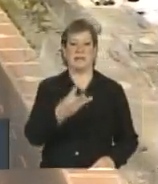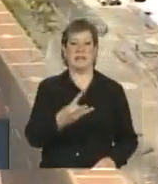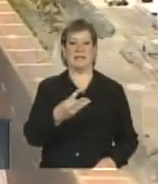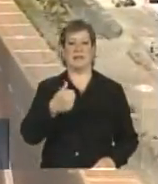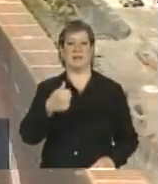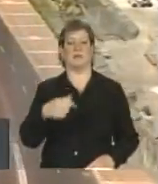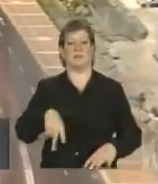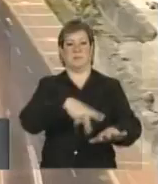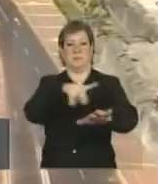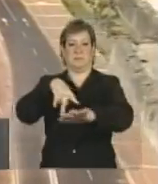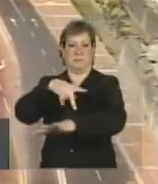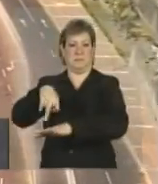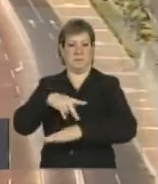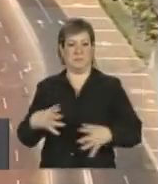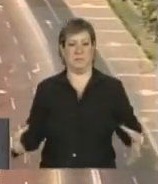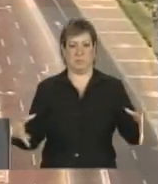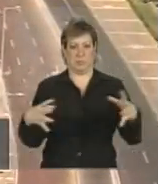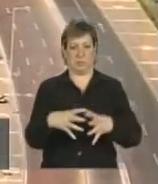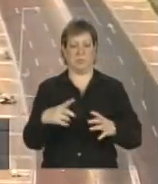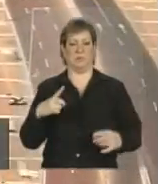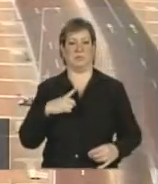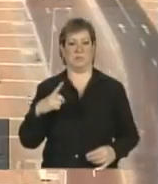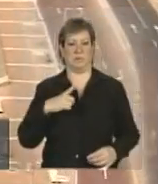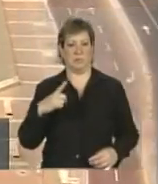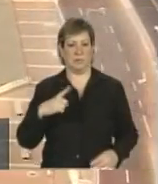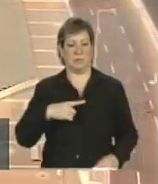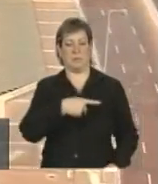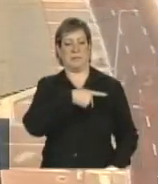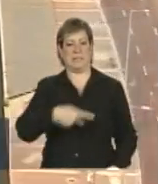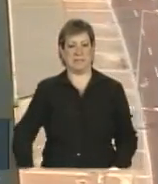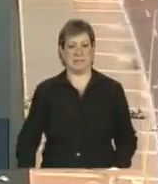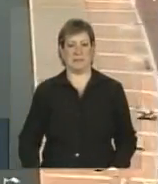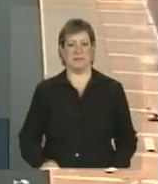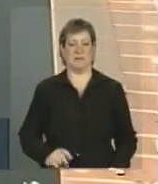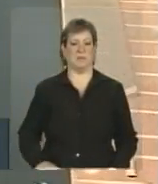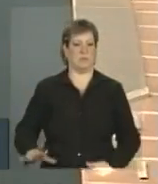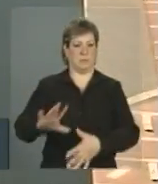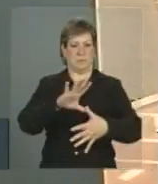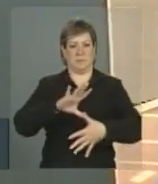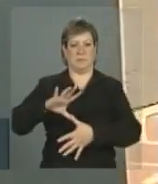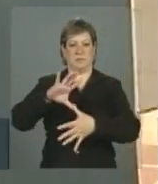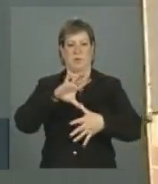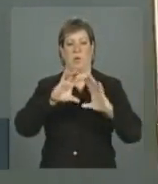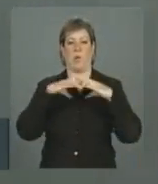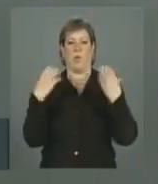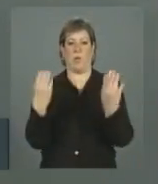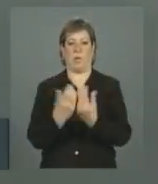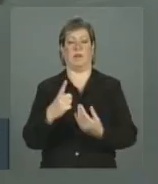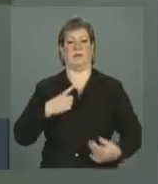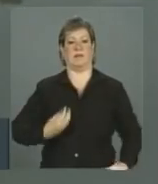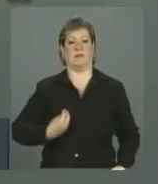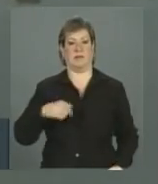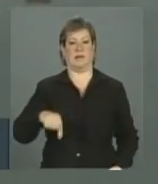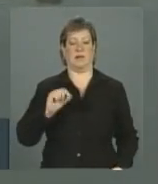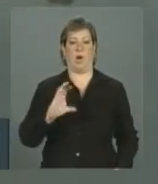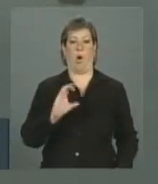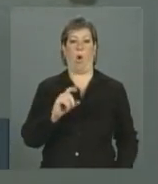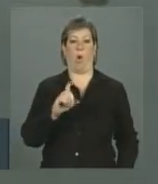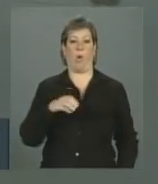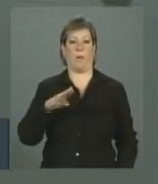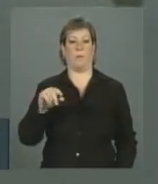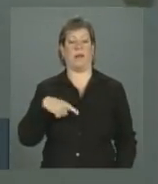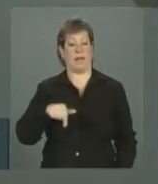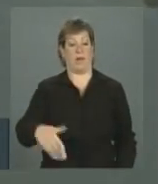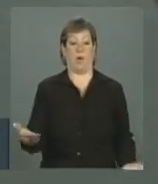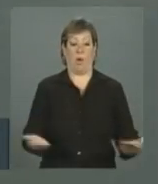Estado e de governo do hemisfério ocidental nessa sexta Cúpula das Américas que acontece em Cartagena, Colômbia. Esse é o